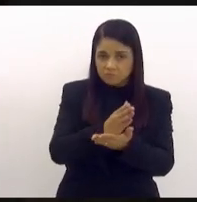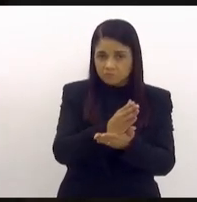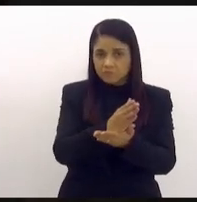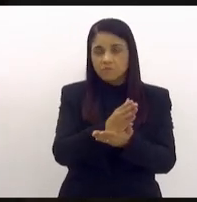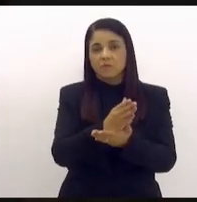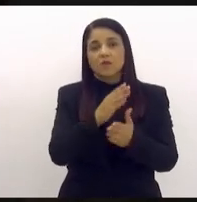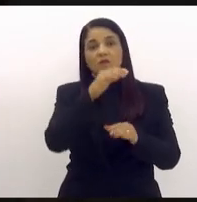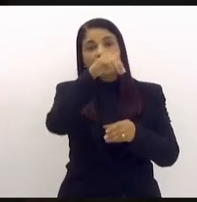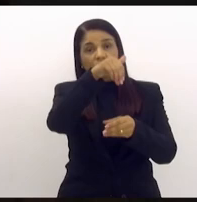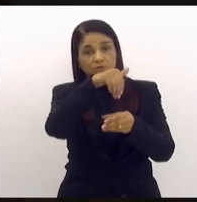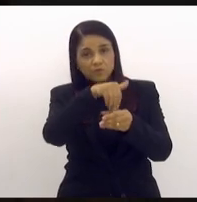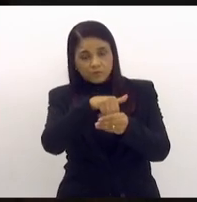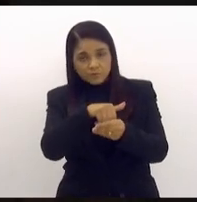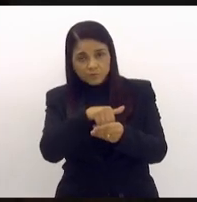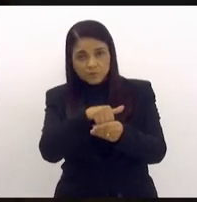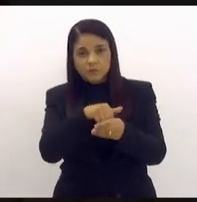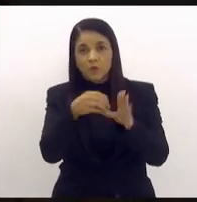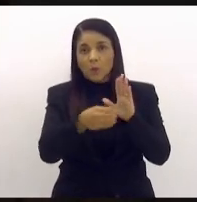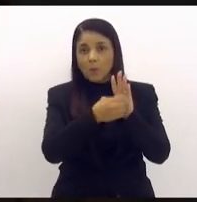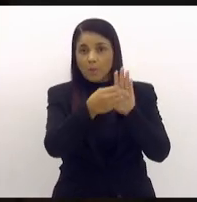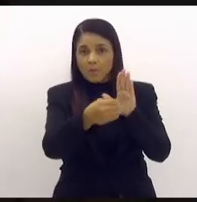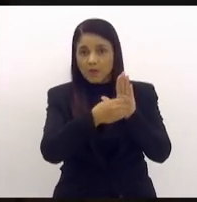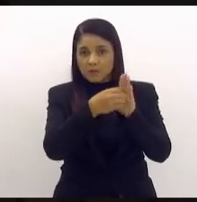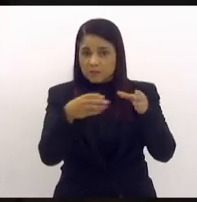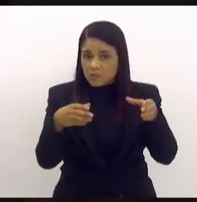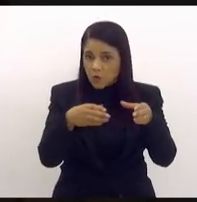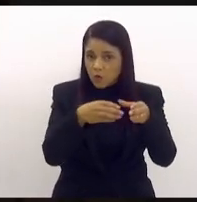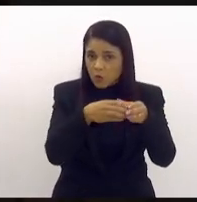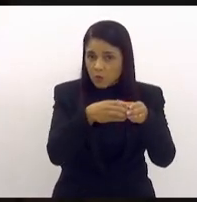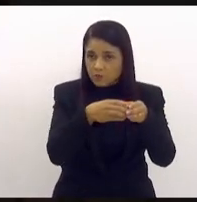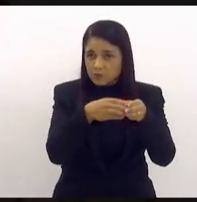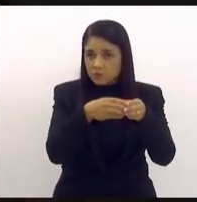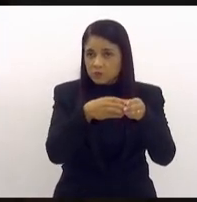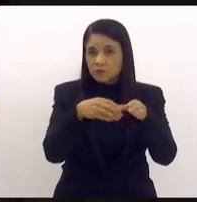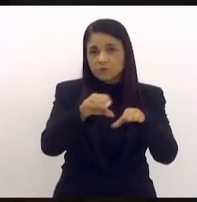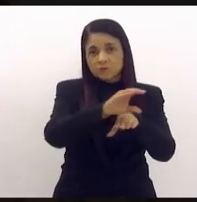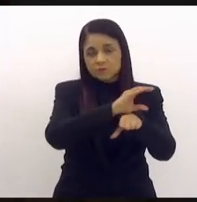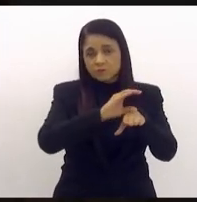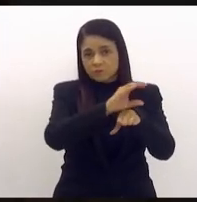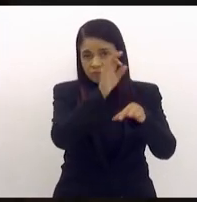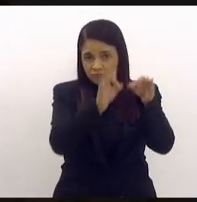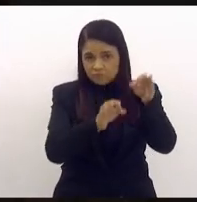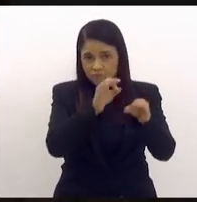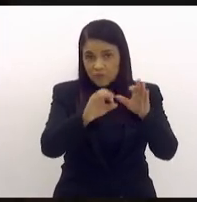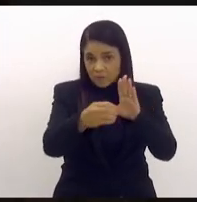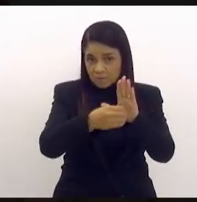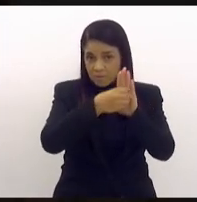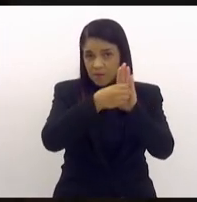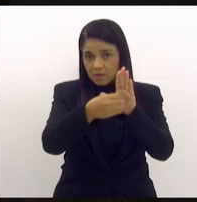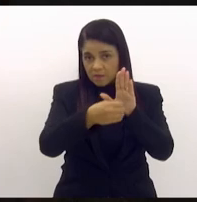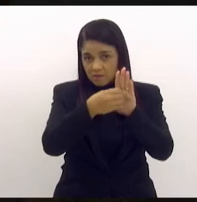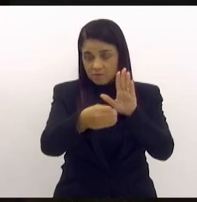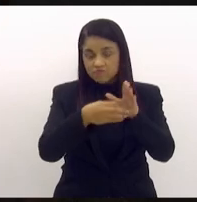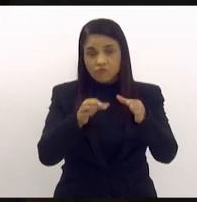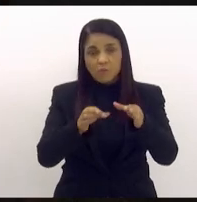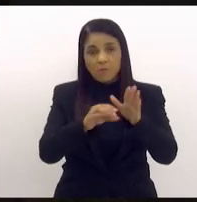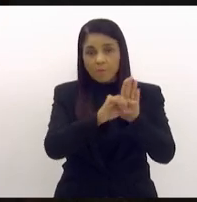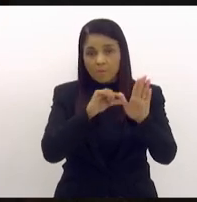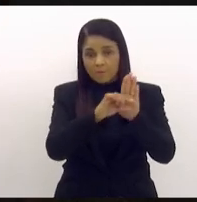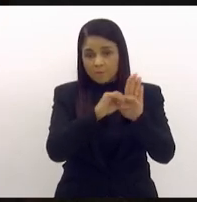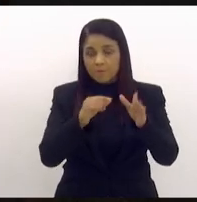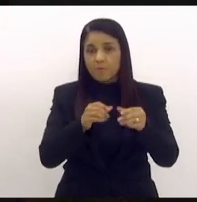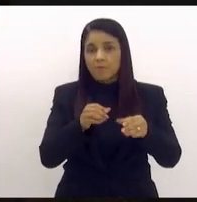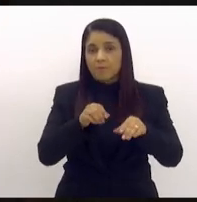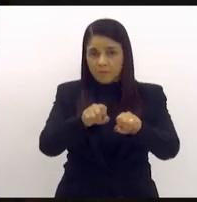Aprovado. Em votação, o parecer da Comissão de Constituição e Justiça, as emendas de plenário. Os senhores que aprovam, permaneçam como estão.